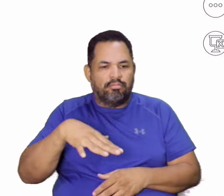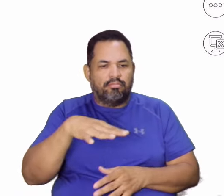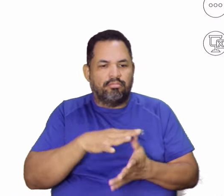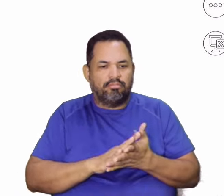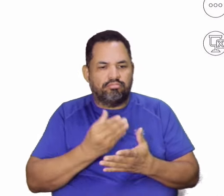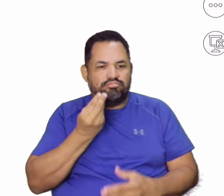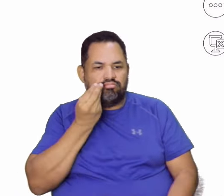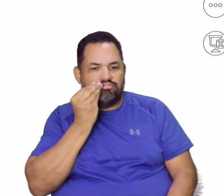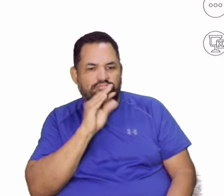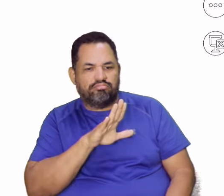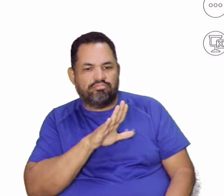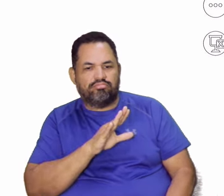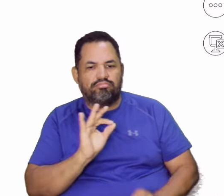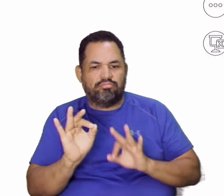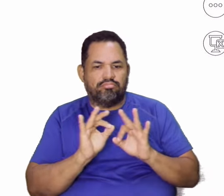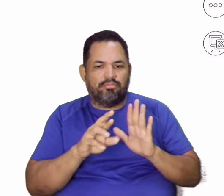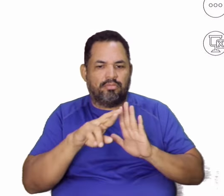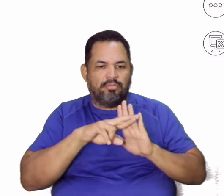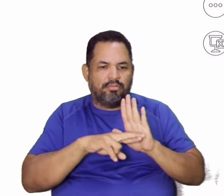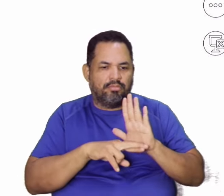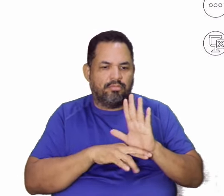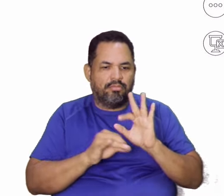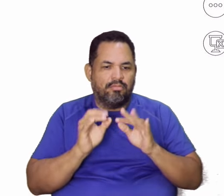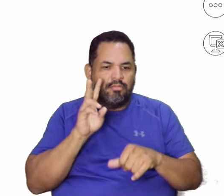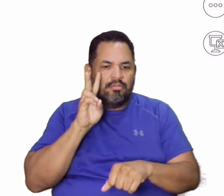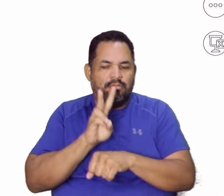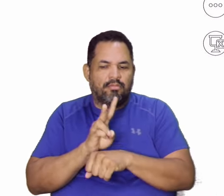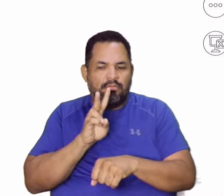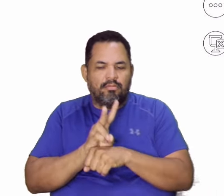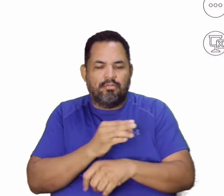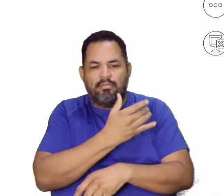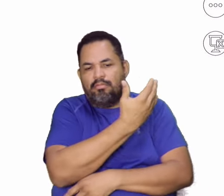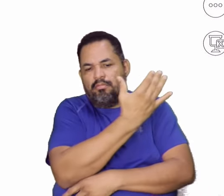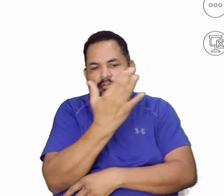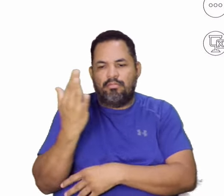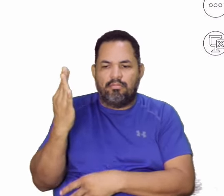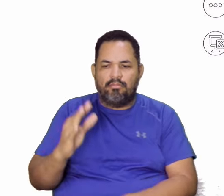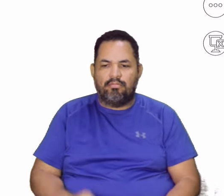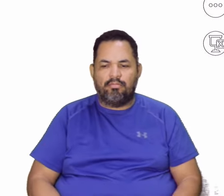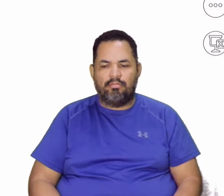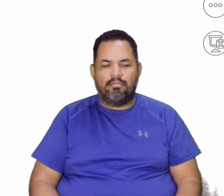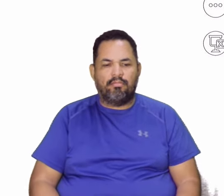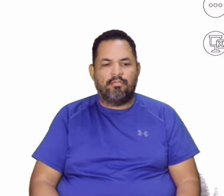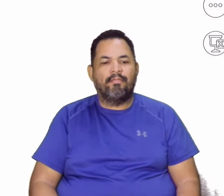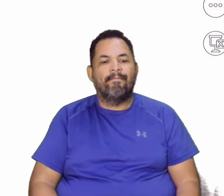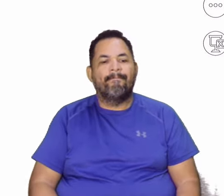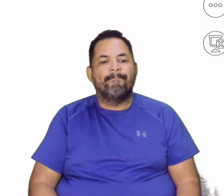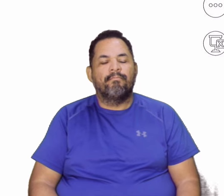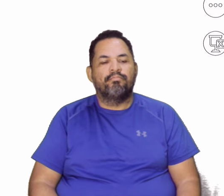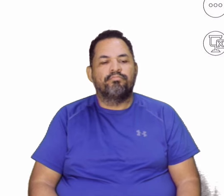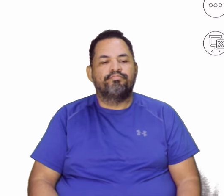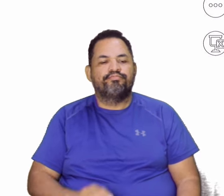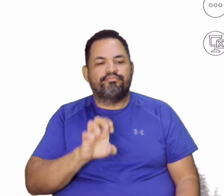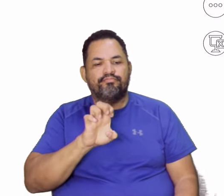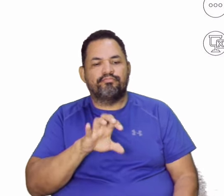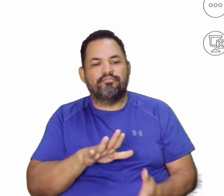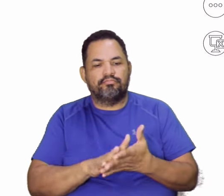ignorar sinais ou regras estabelecidas para a Proteção Ambiental e letra